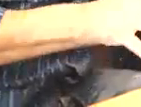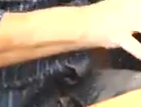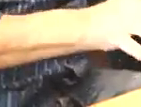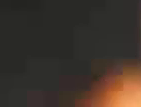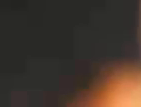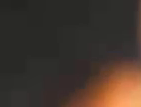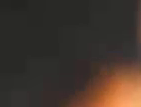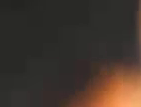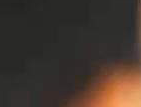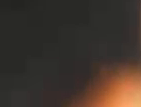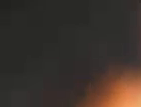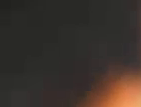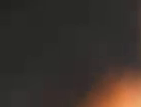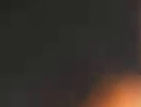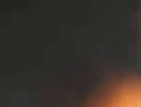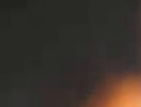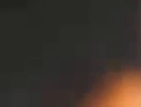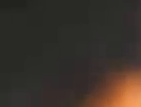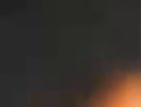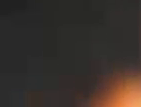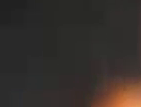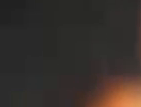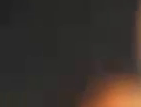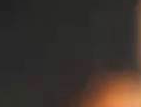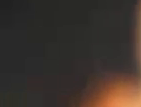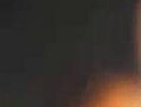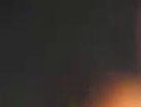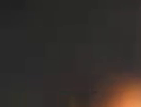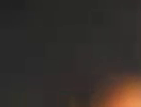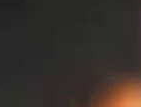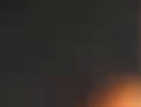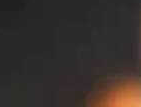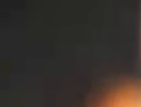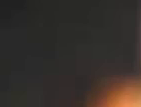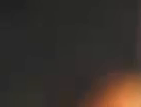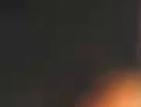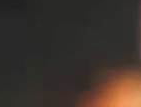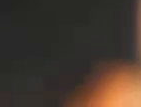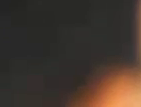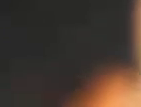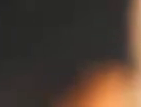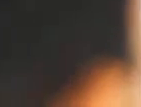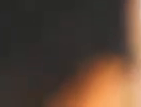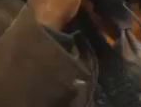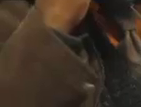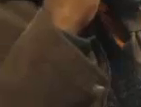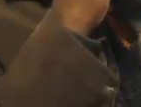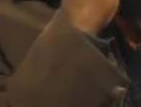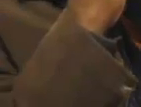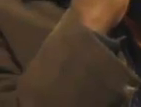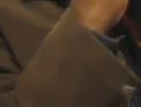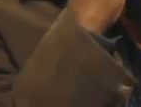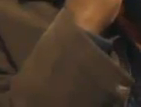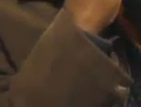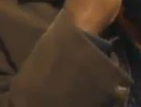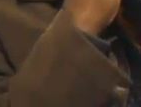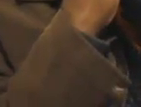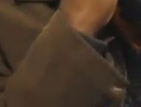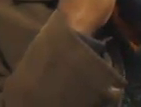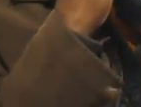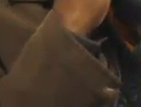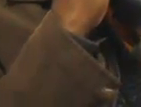mesmo denúncias à Câmara, que dará solução ou encaminhamento a todas elas. Você pode entrar em contato com a ouvidoria